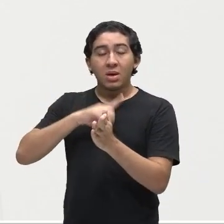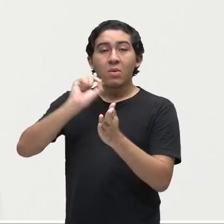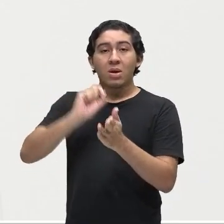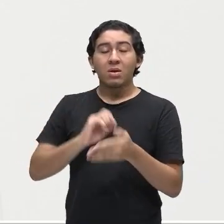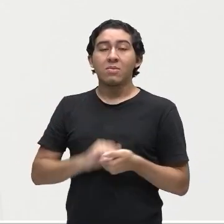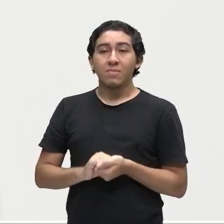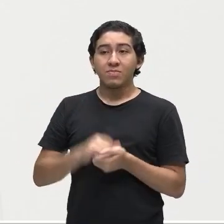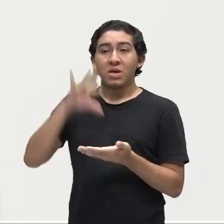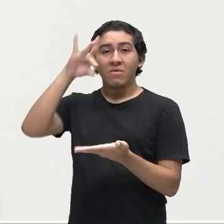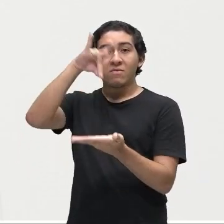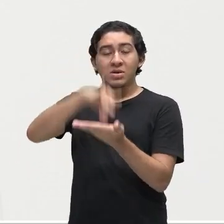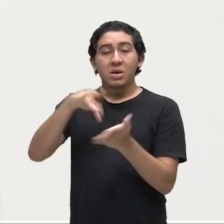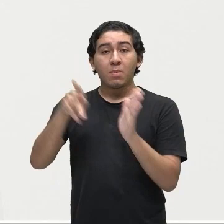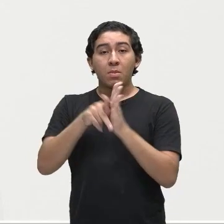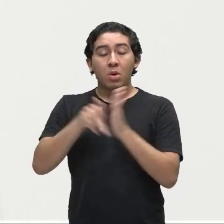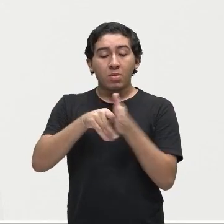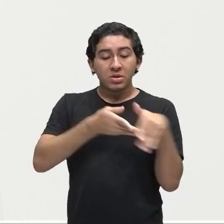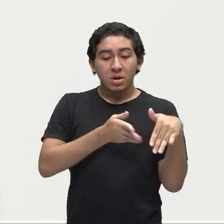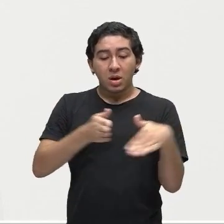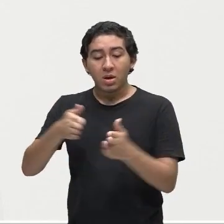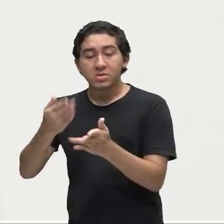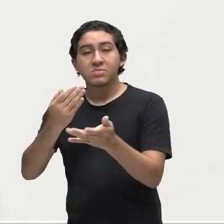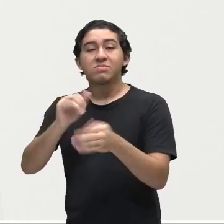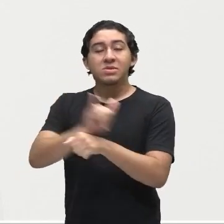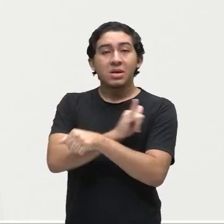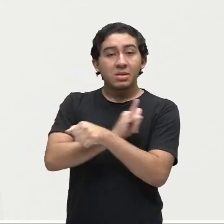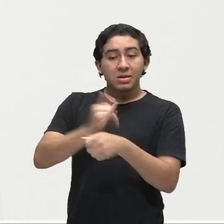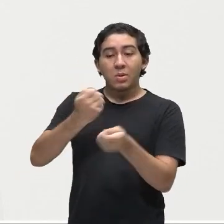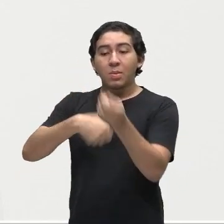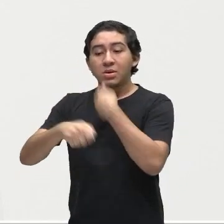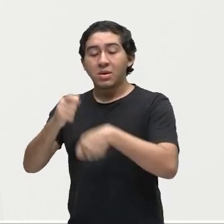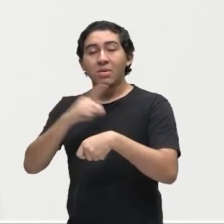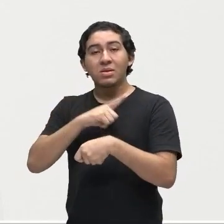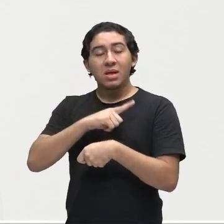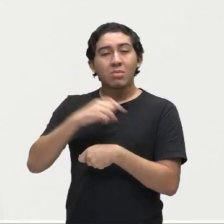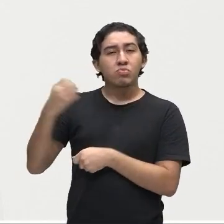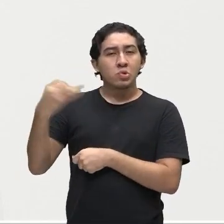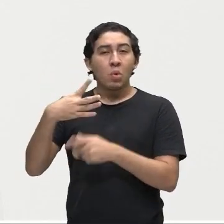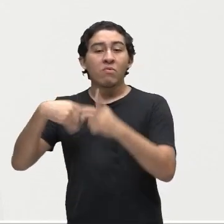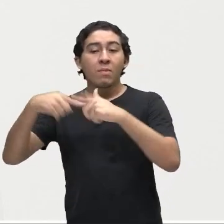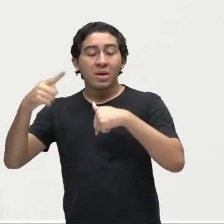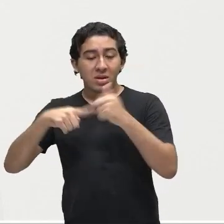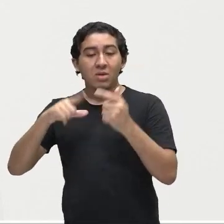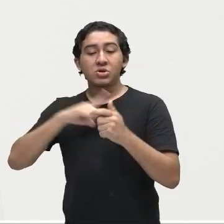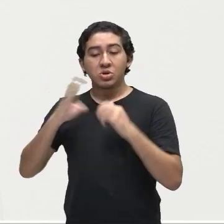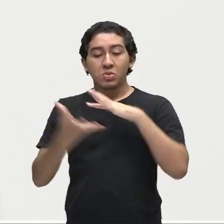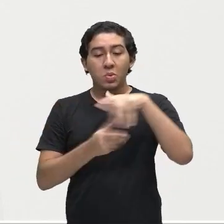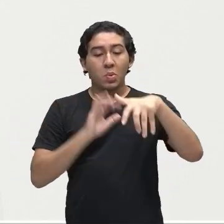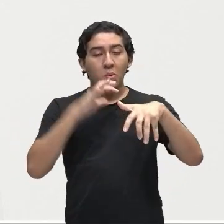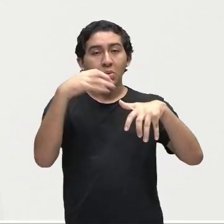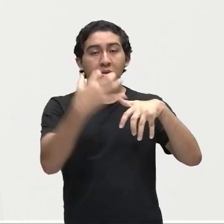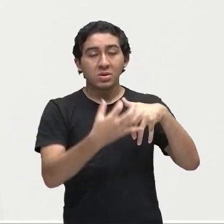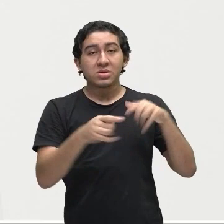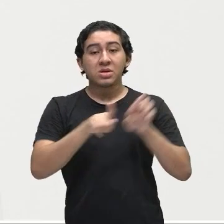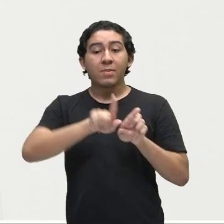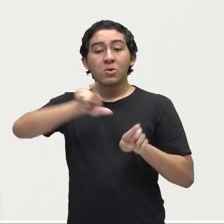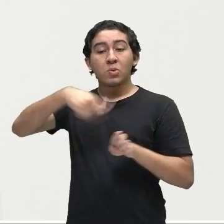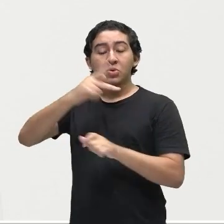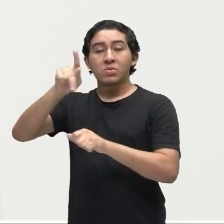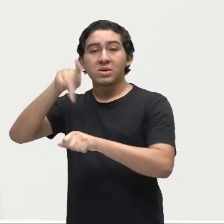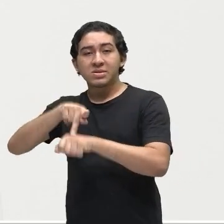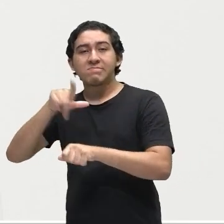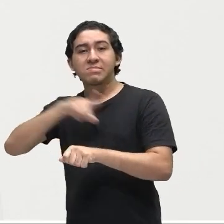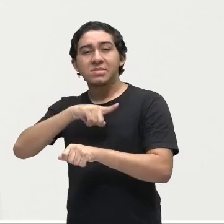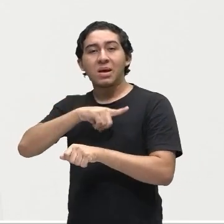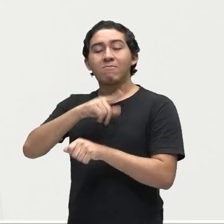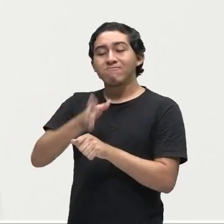rotas comerciais, trazendo essas novidades que tinham no Oriente e no mundo afora, que estava sendo descoberta